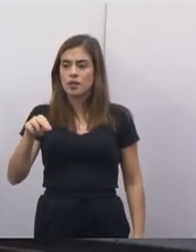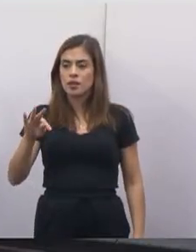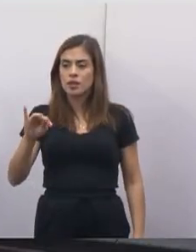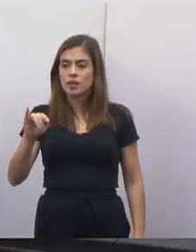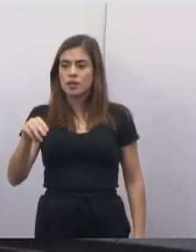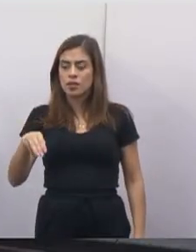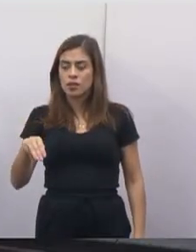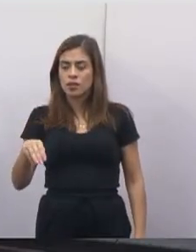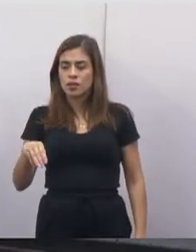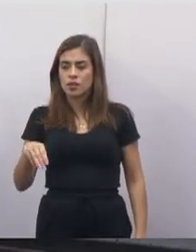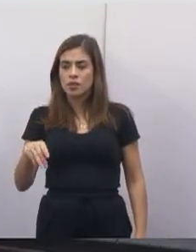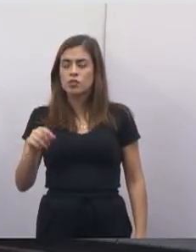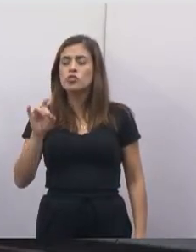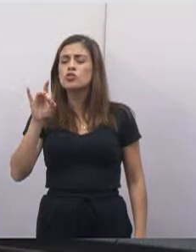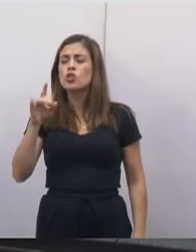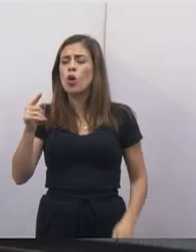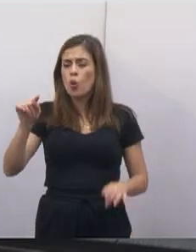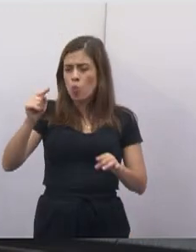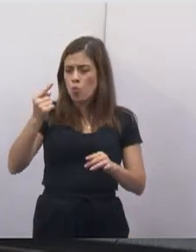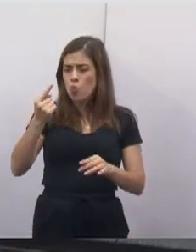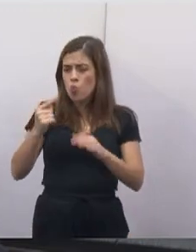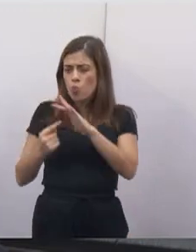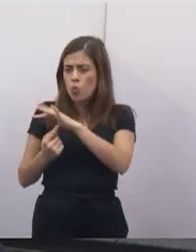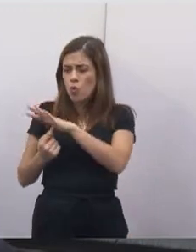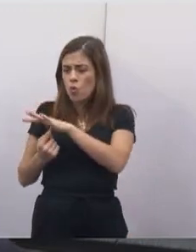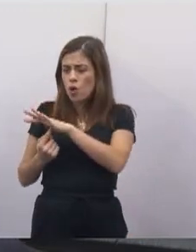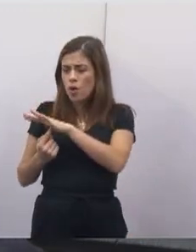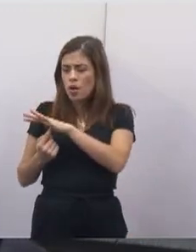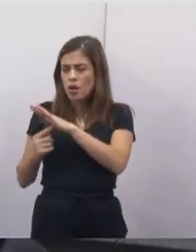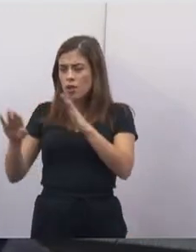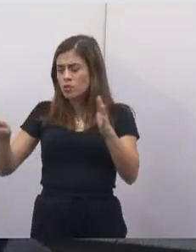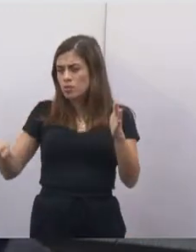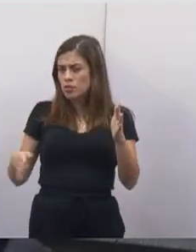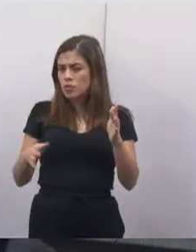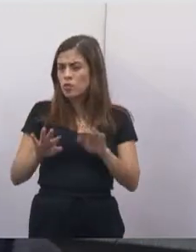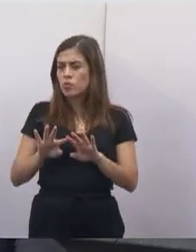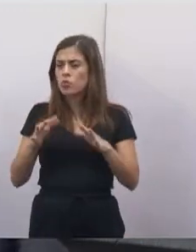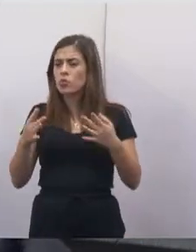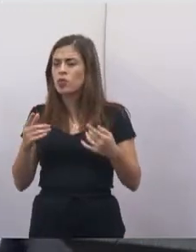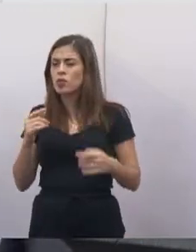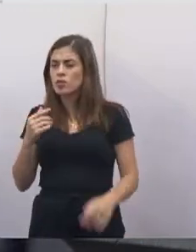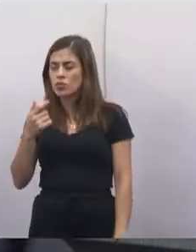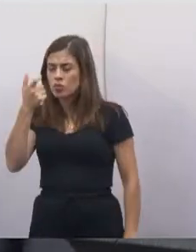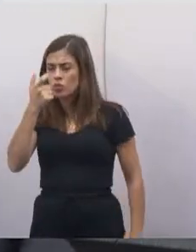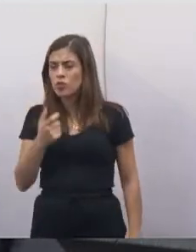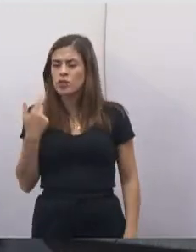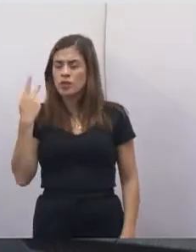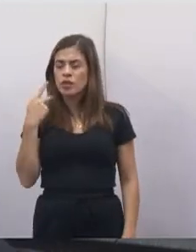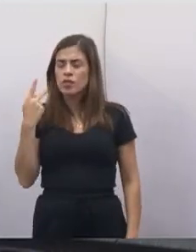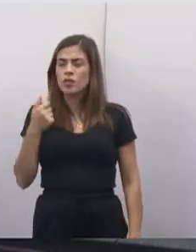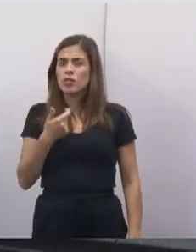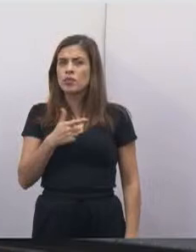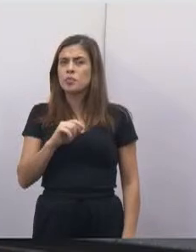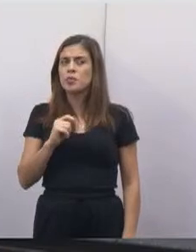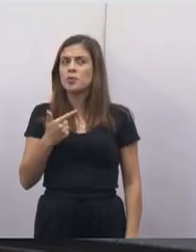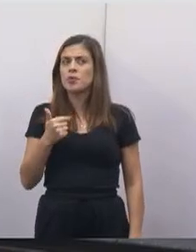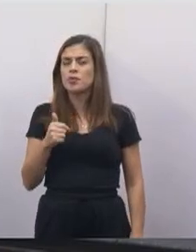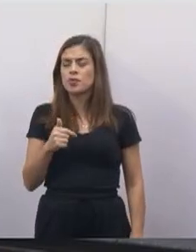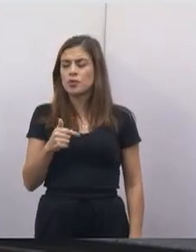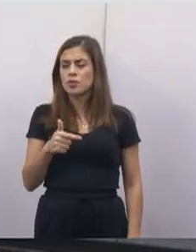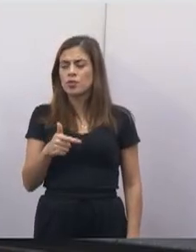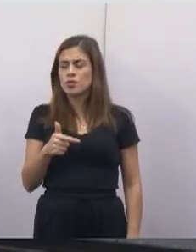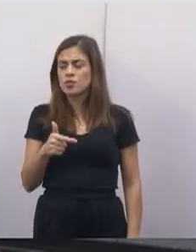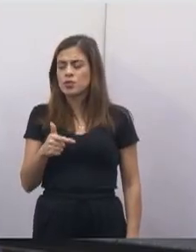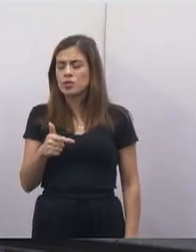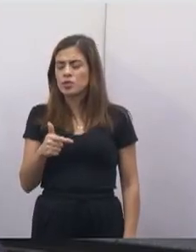tem um lado da praça, o rebaixamento. Quando fui vereador em 2012, já pedimos o